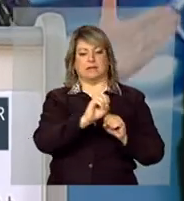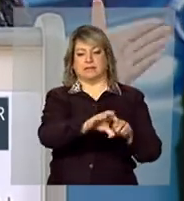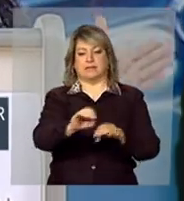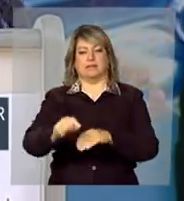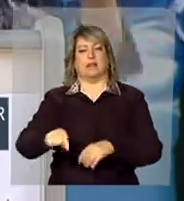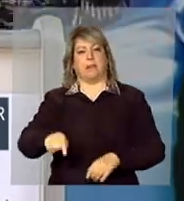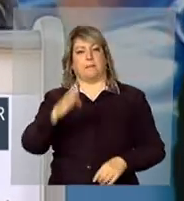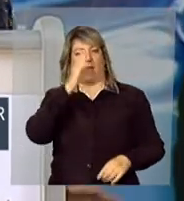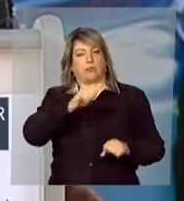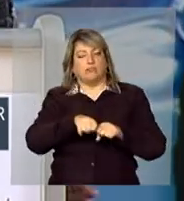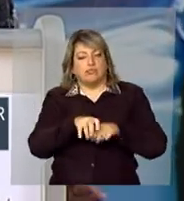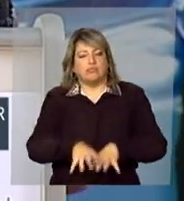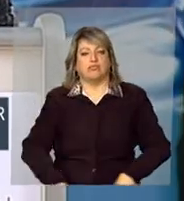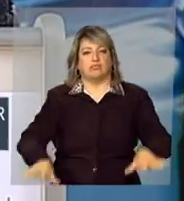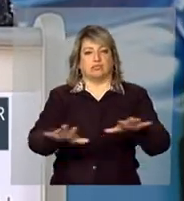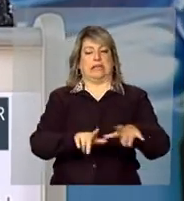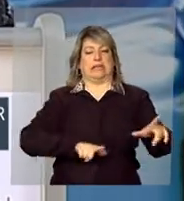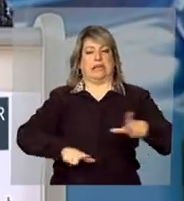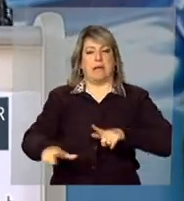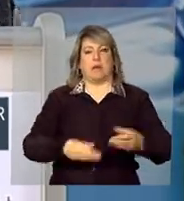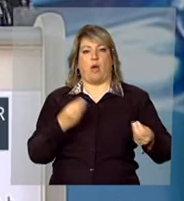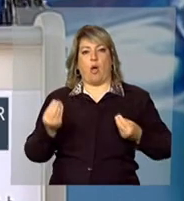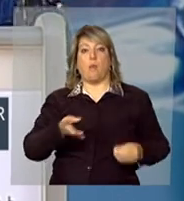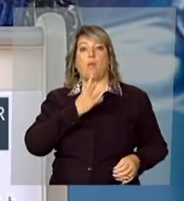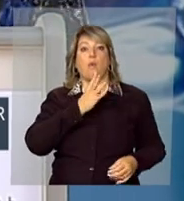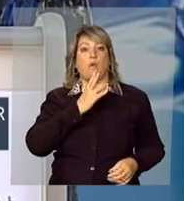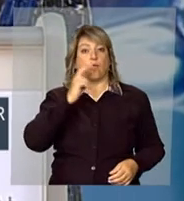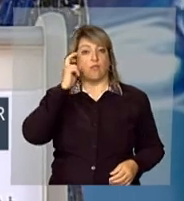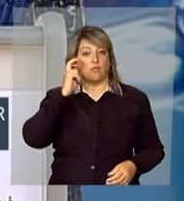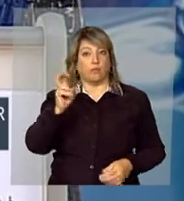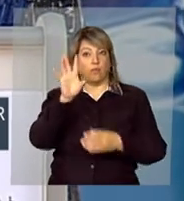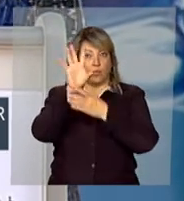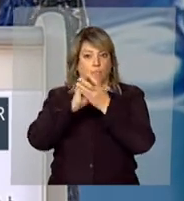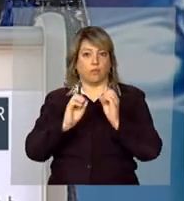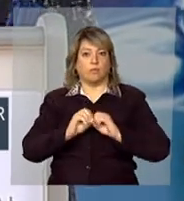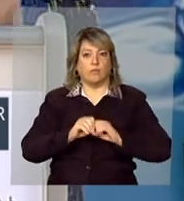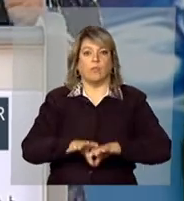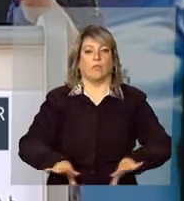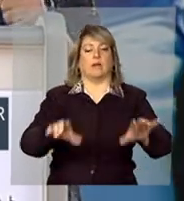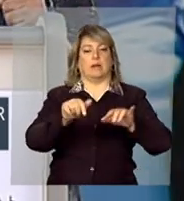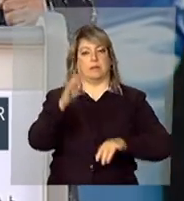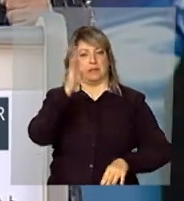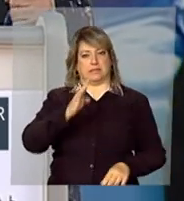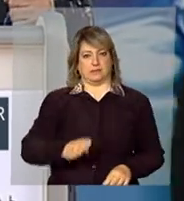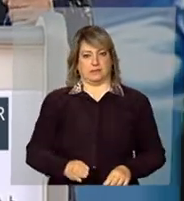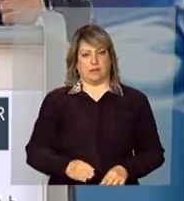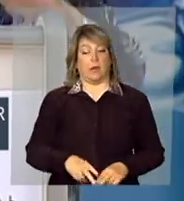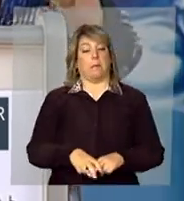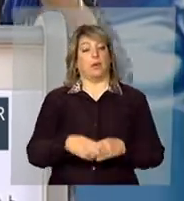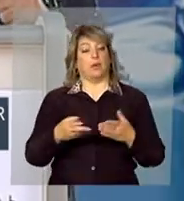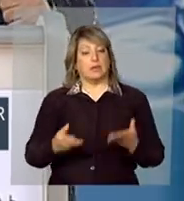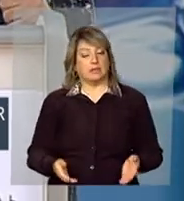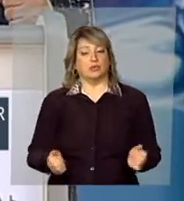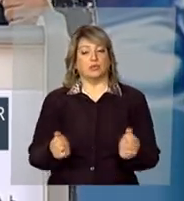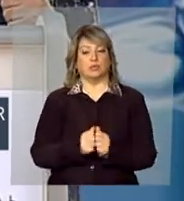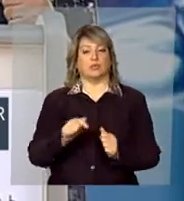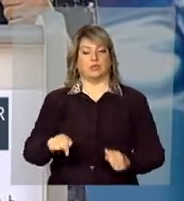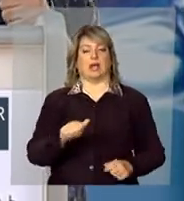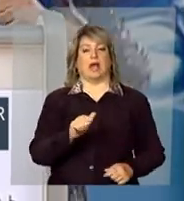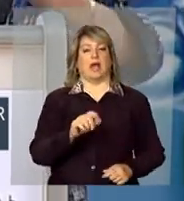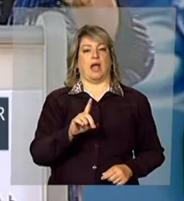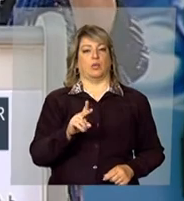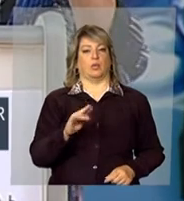que é trazer conhecimento para nós. Por isso, eu quero dizer para vocês que, junto com a doutora de